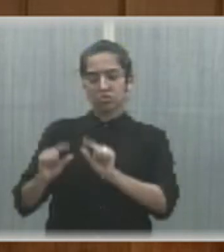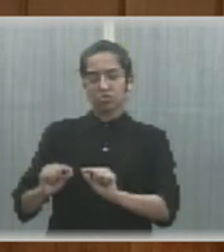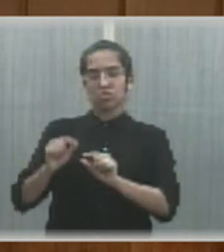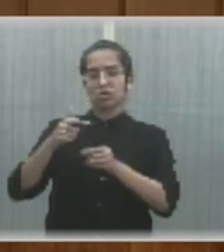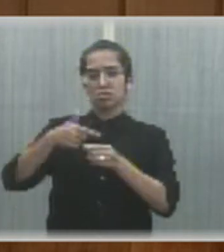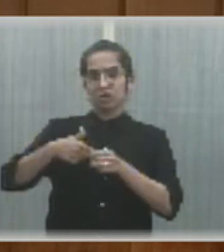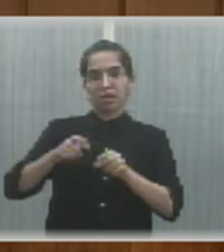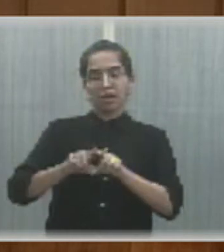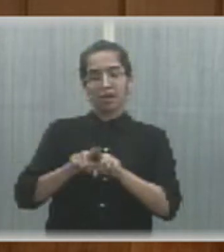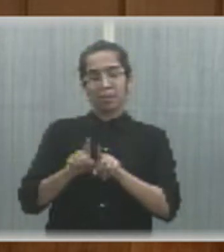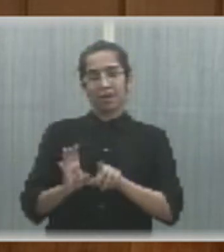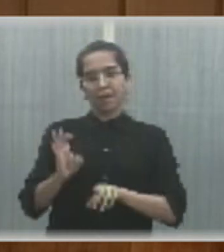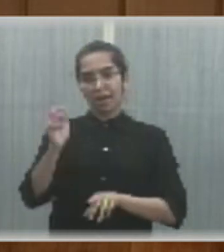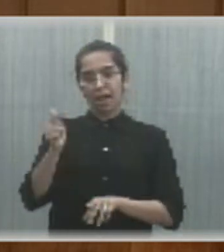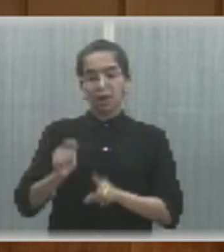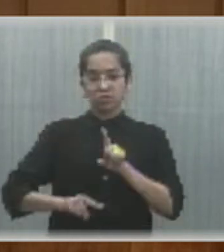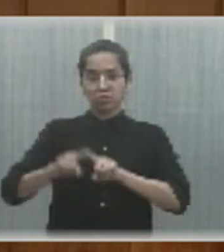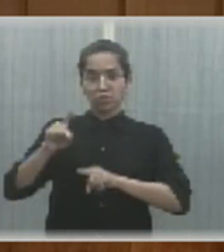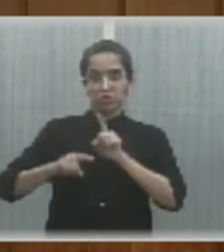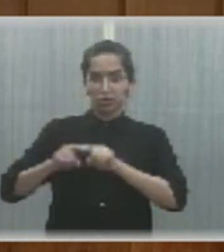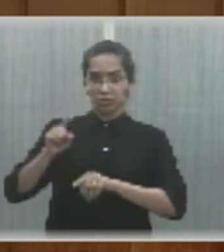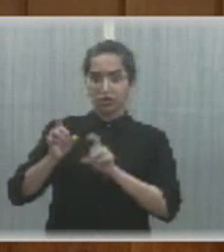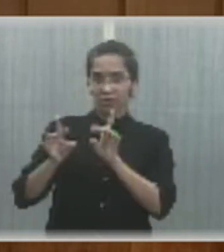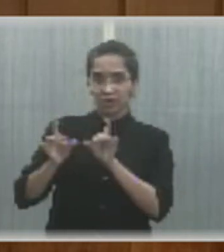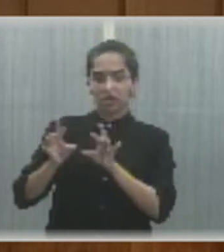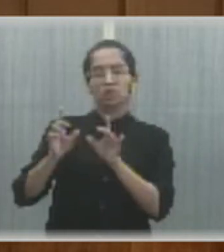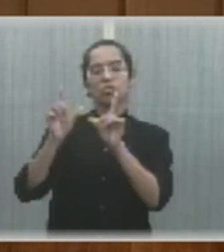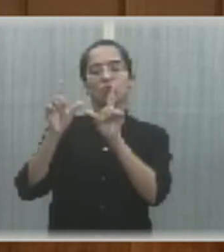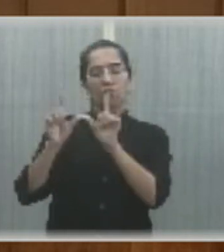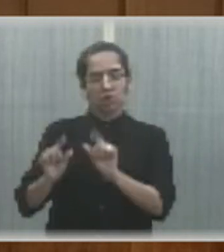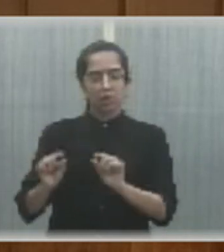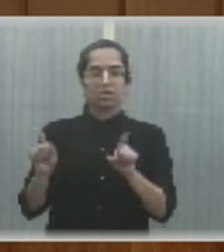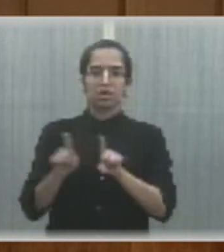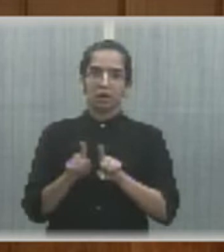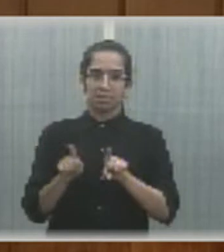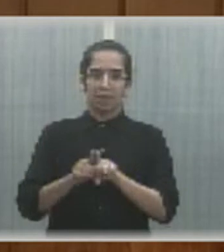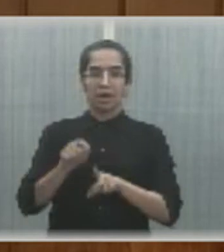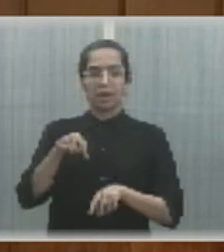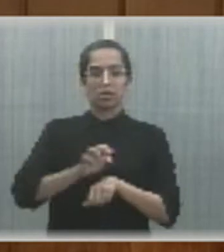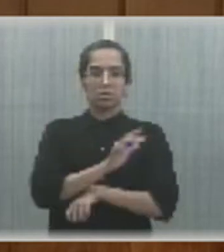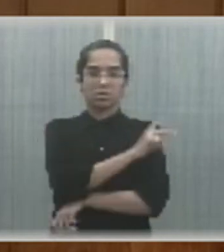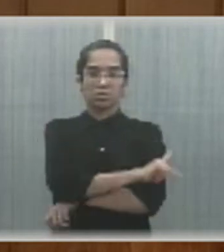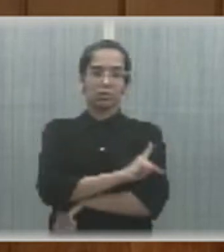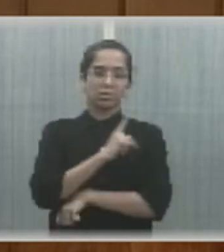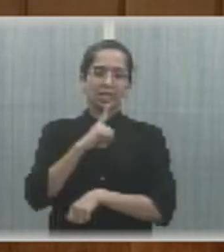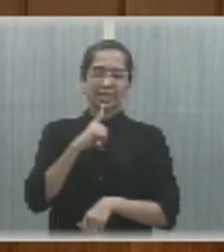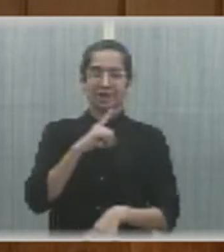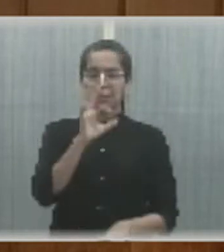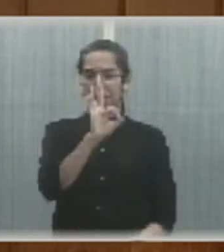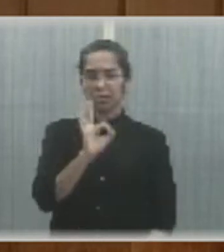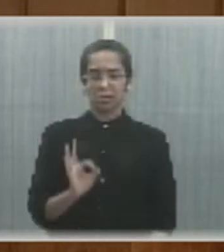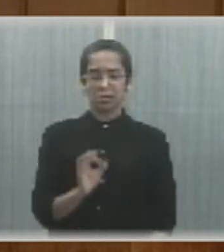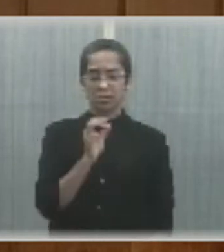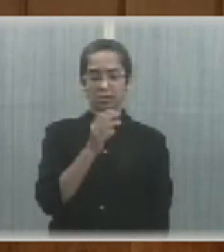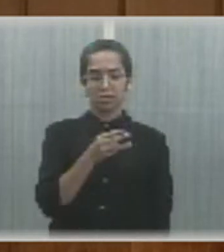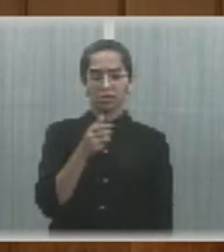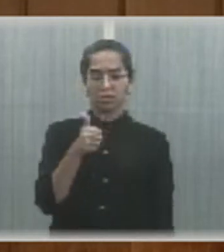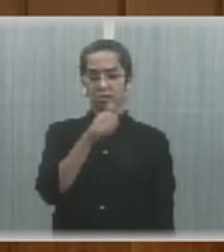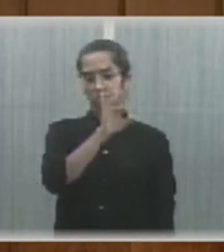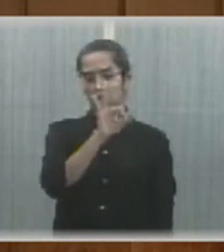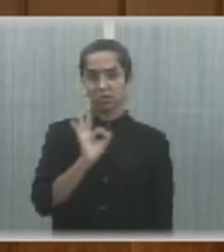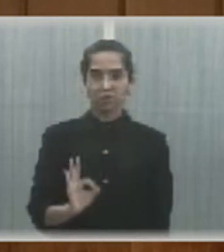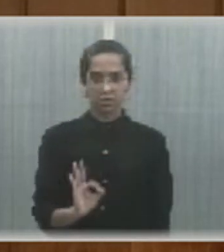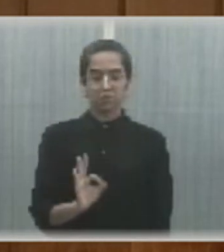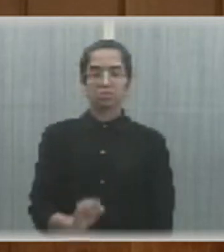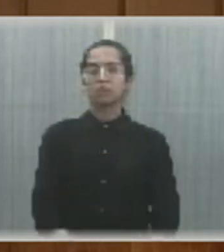os preços dos produtos. Informou que o estado do Piauí cobra uma alíquota de